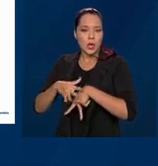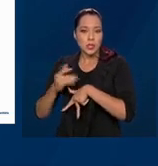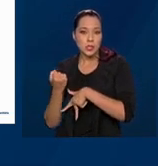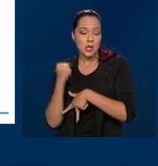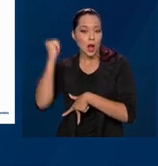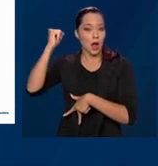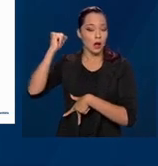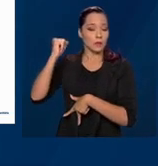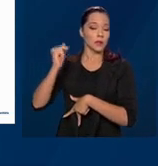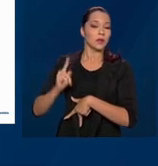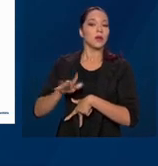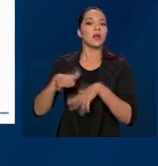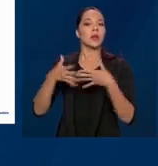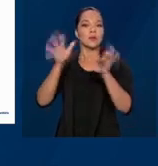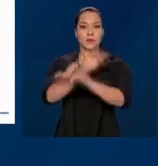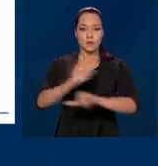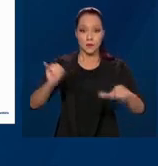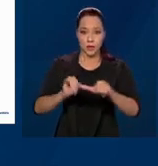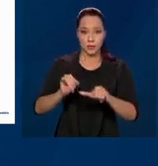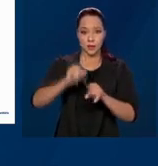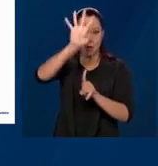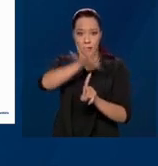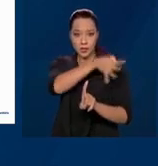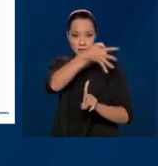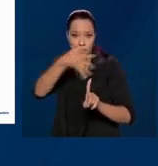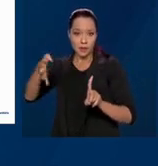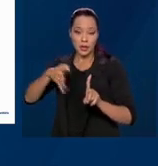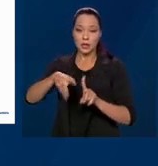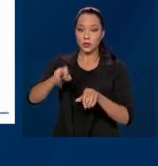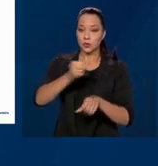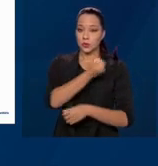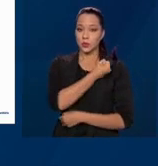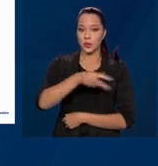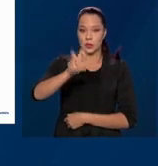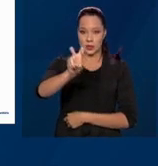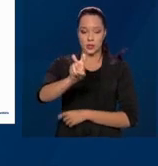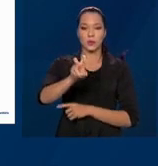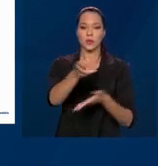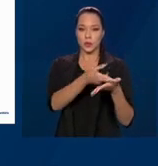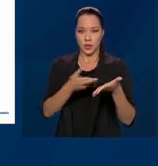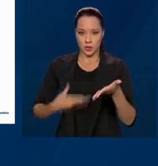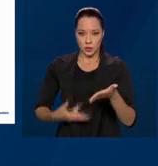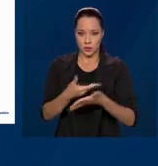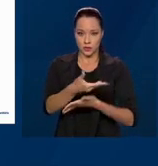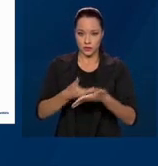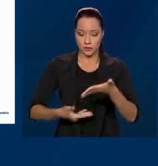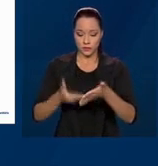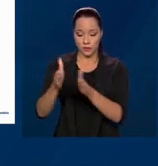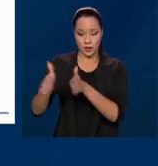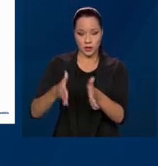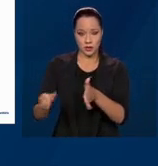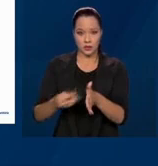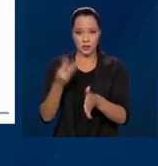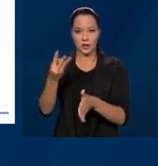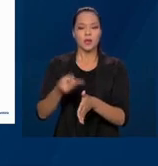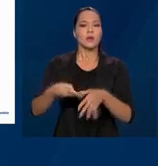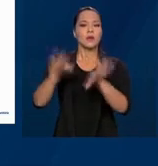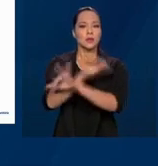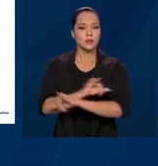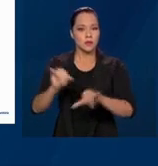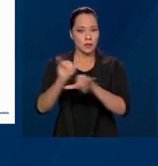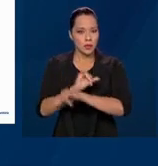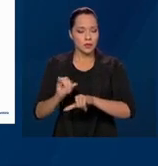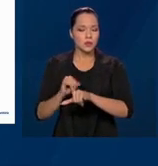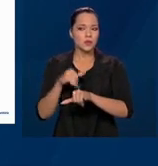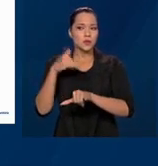e os dados apresentados na tabela 5 do relatório, que é os dados do estudo fase 3, com as informações sobre exposição